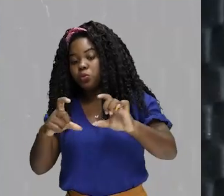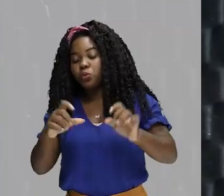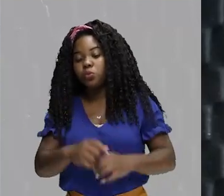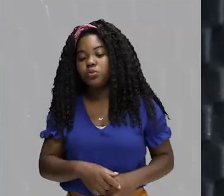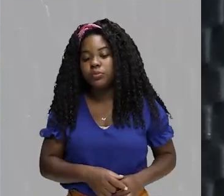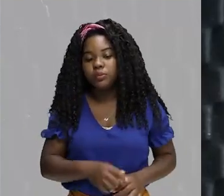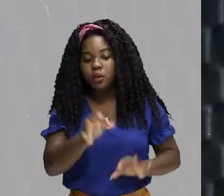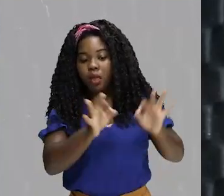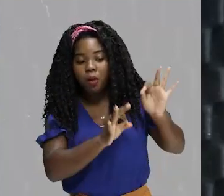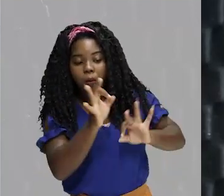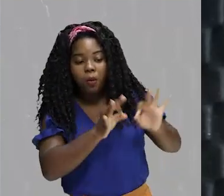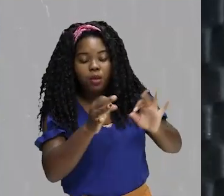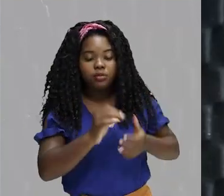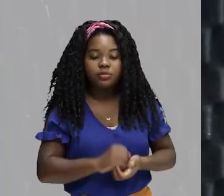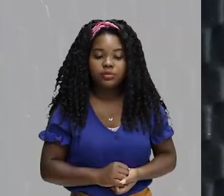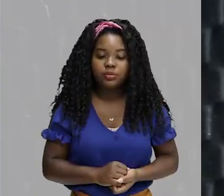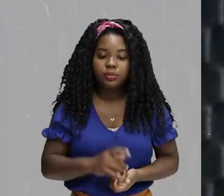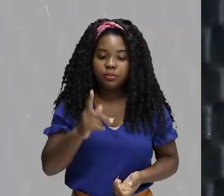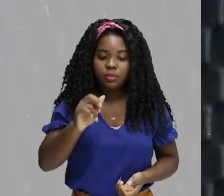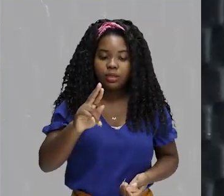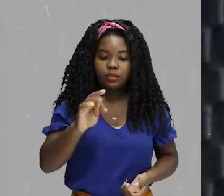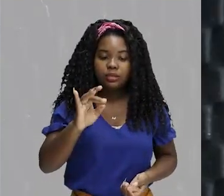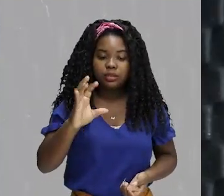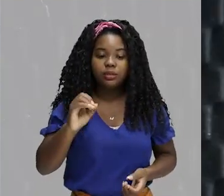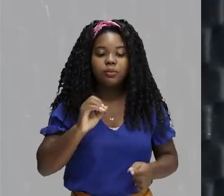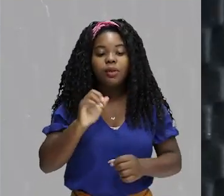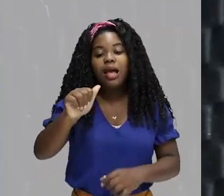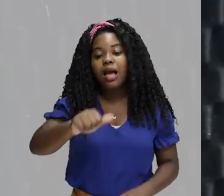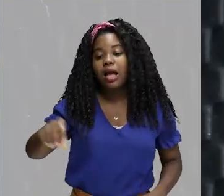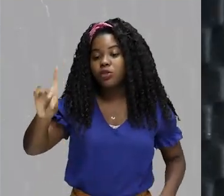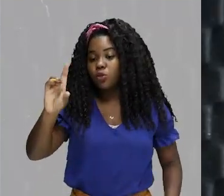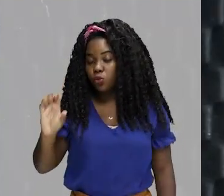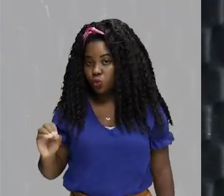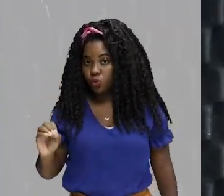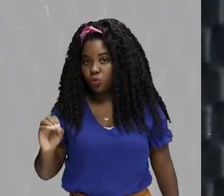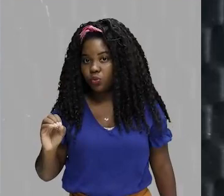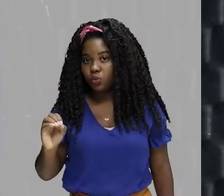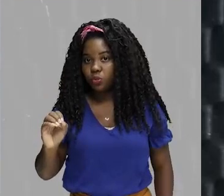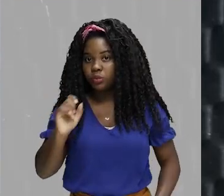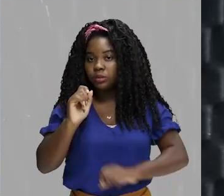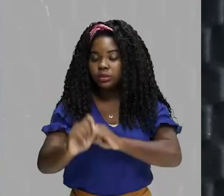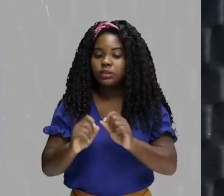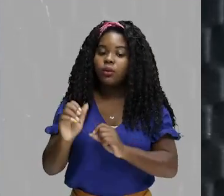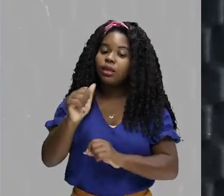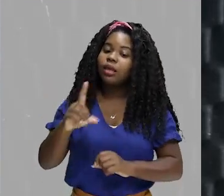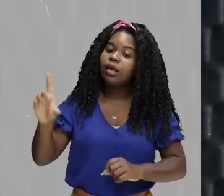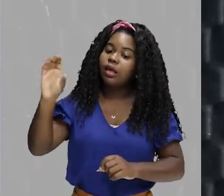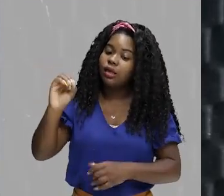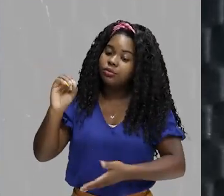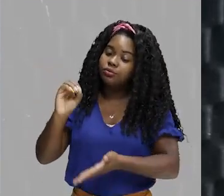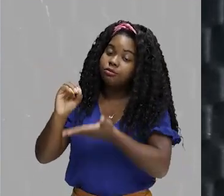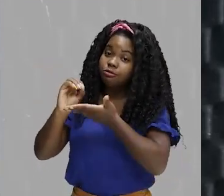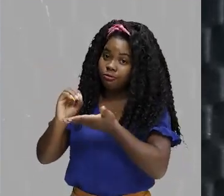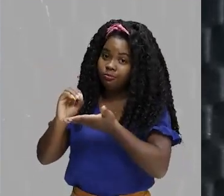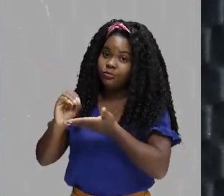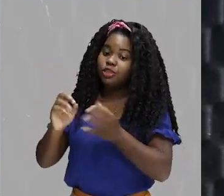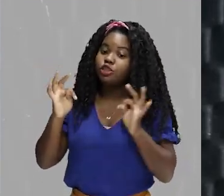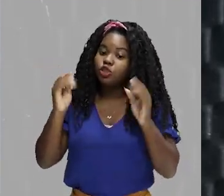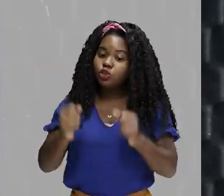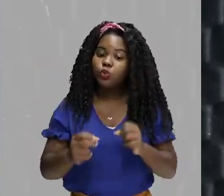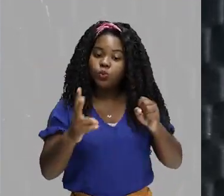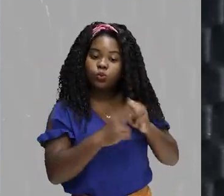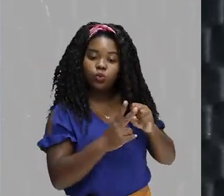conjugar? Qual particípio? Ado, tá? Que ado é aquela partículazinha do particípio de todos os verbos de